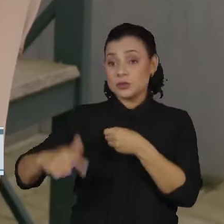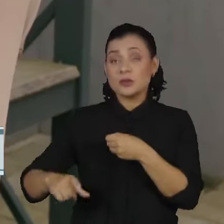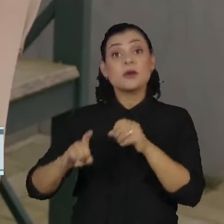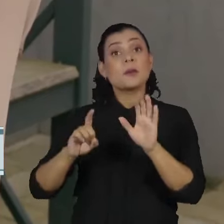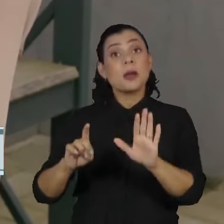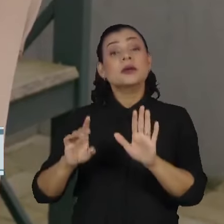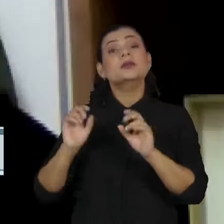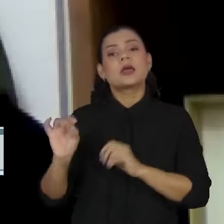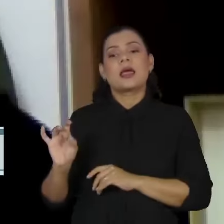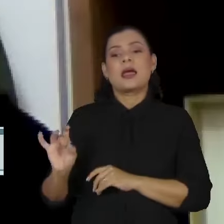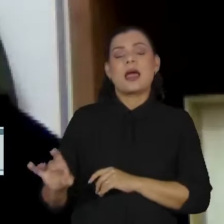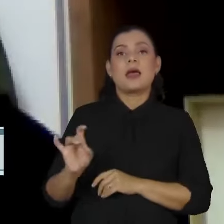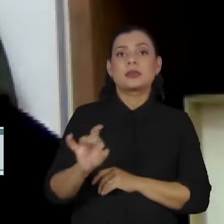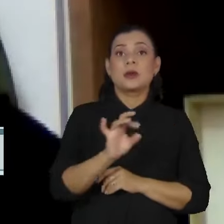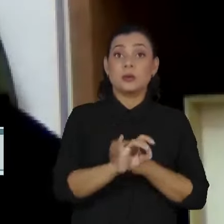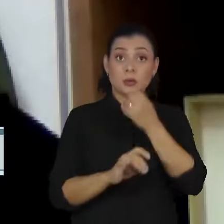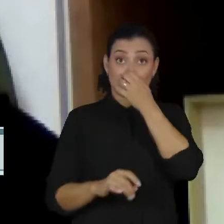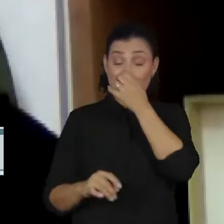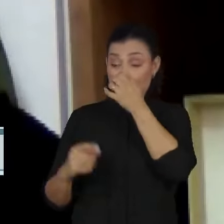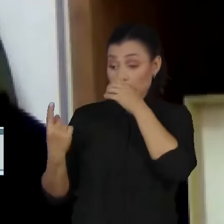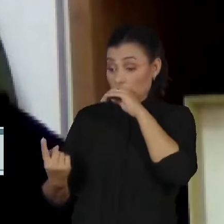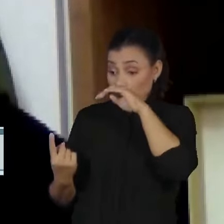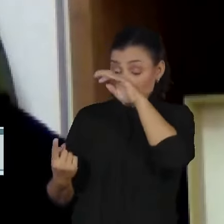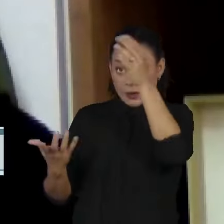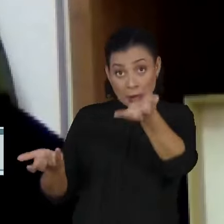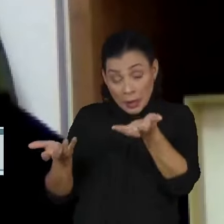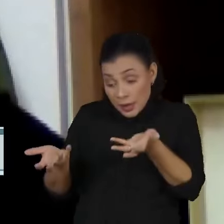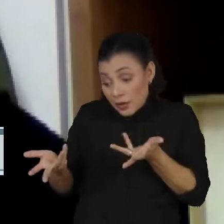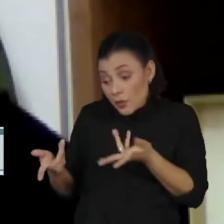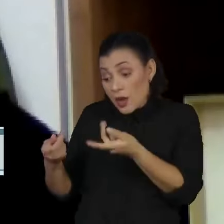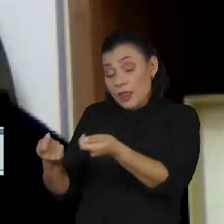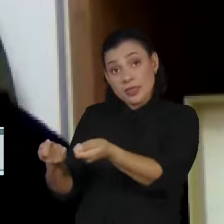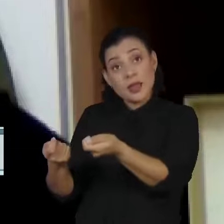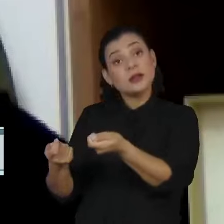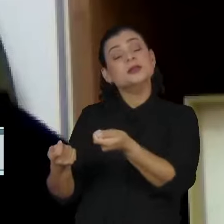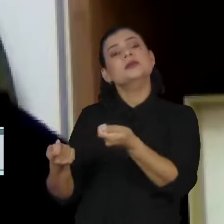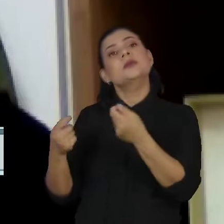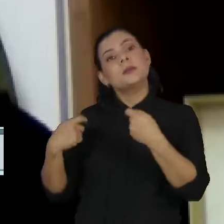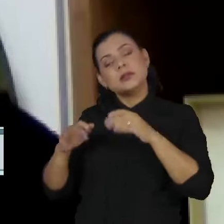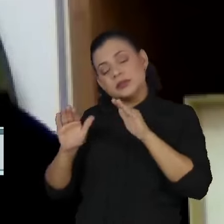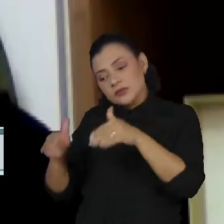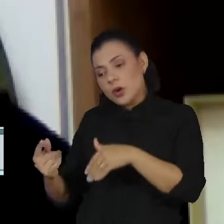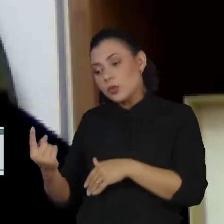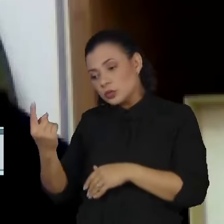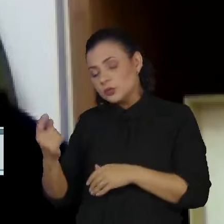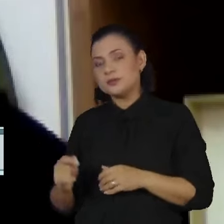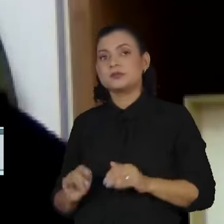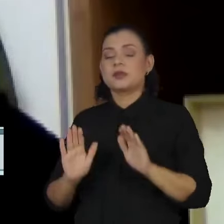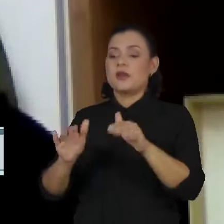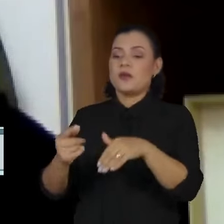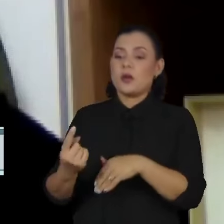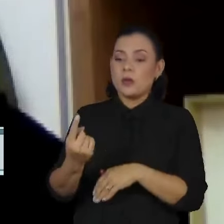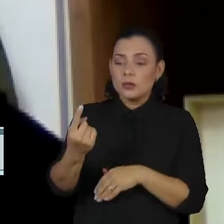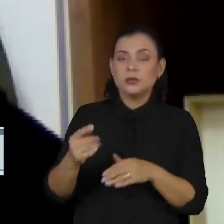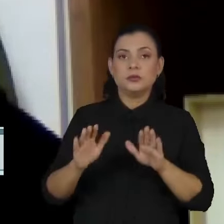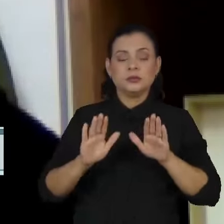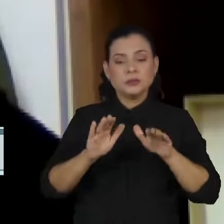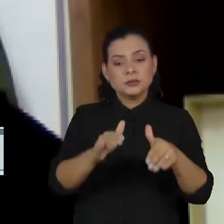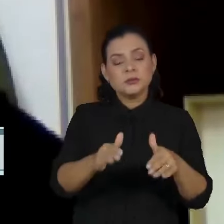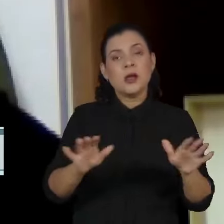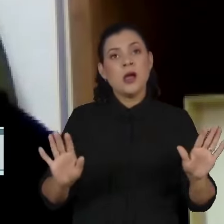coisa de cada vez. Se a gente quer qualidade daquilo que a gente está fazendo, né, e prevenção de erros